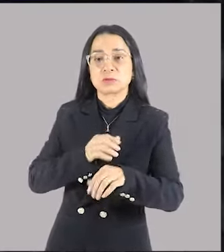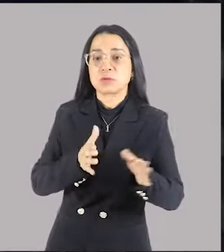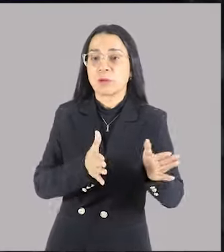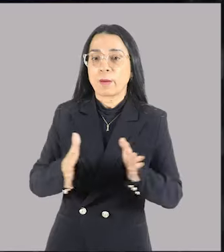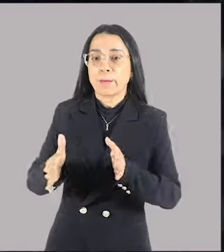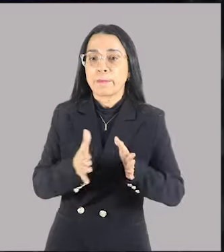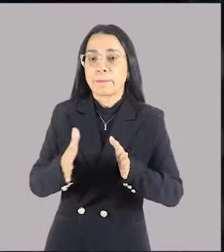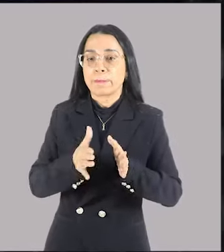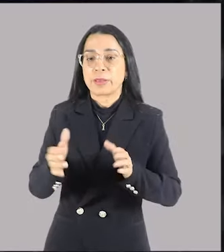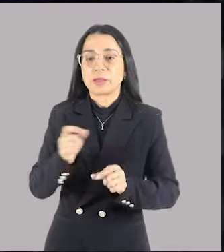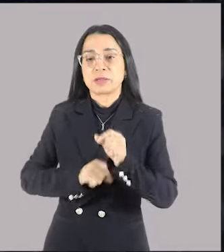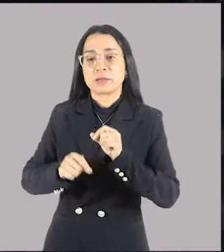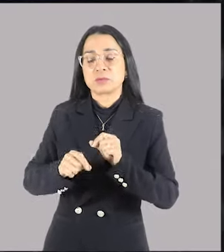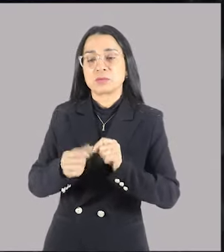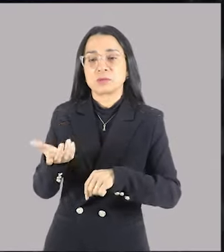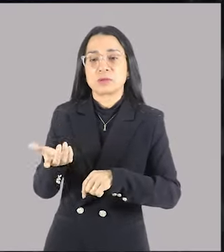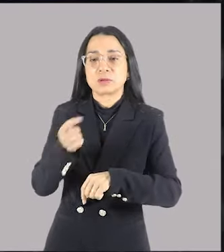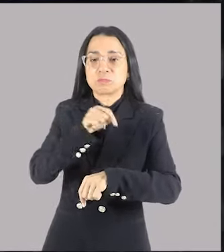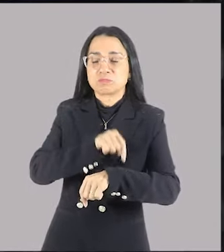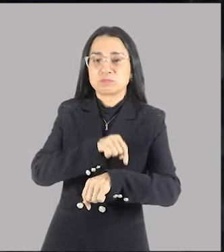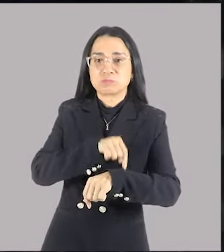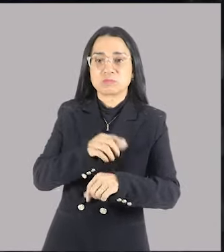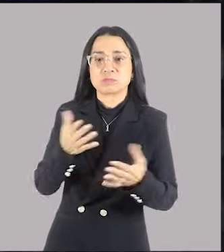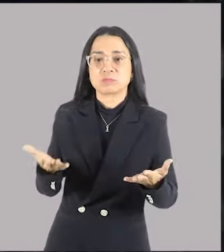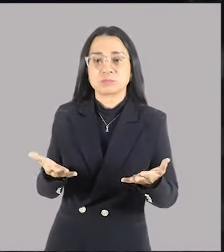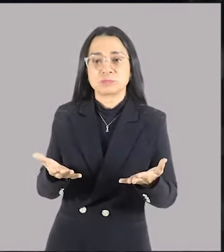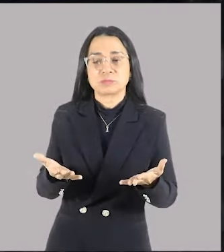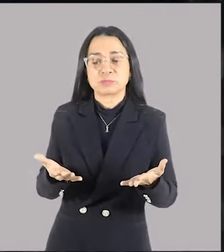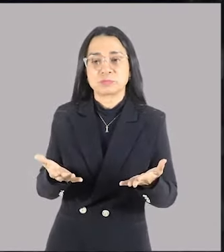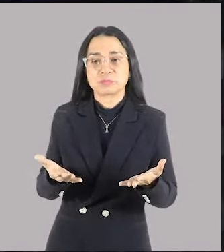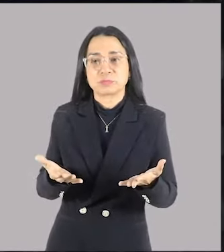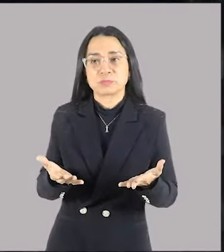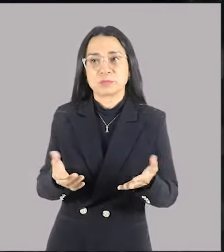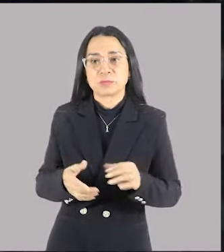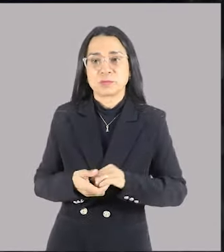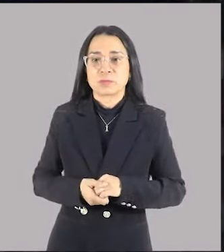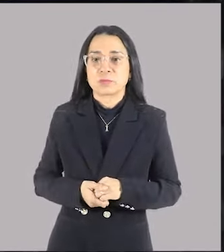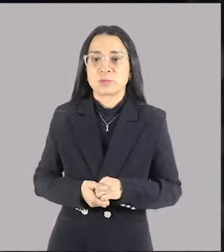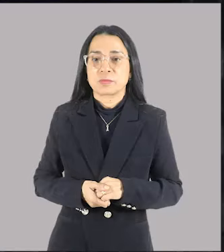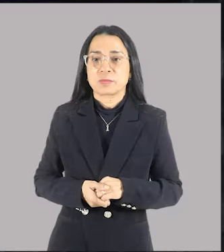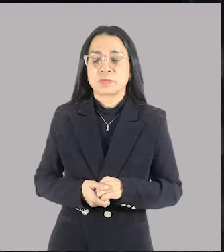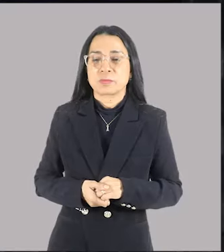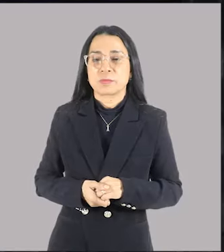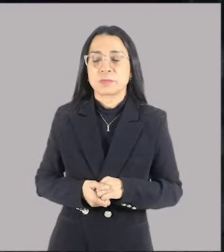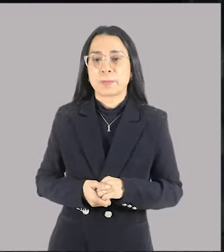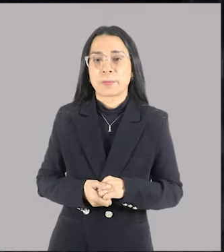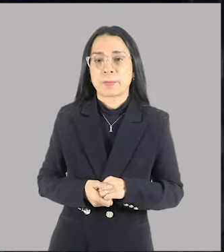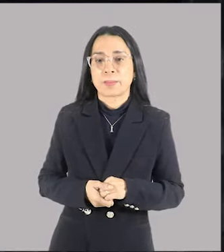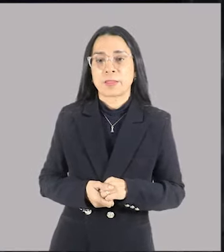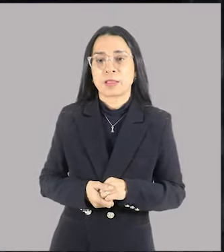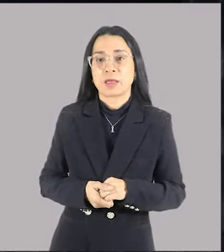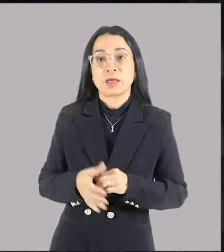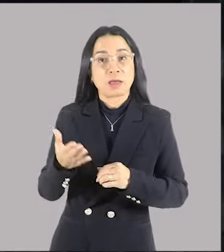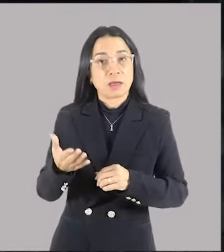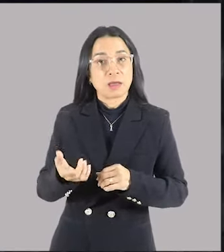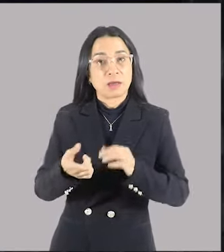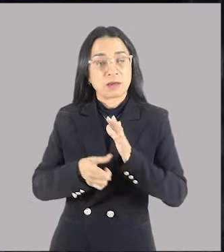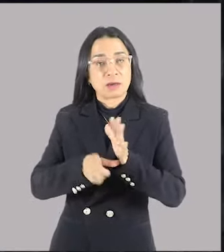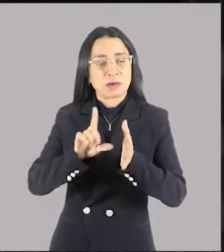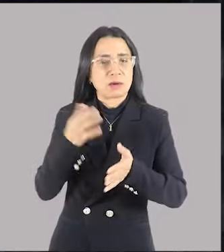estádio probatório Ou seja a na na sua origem a nossa constituição previa que esse tempo seria de 2 anos